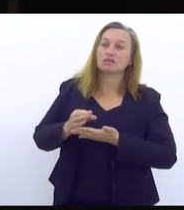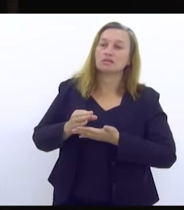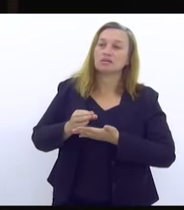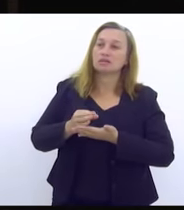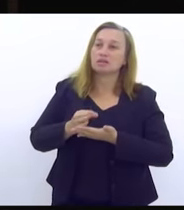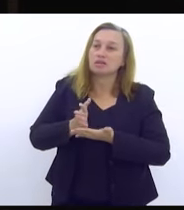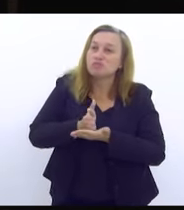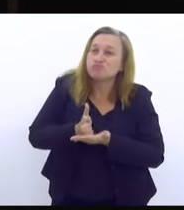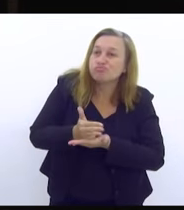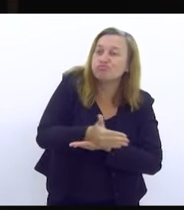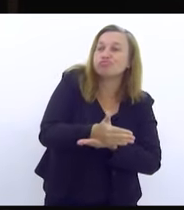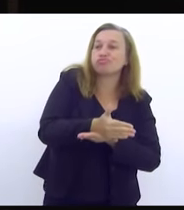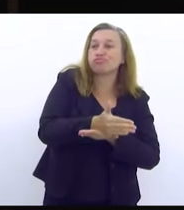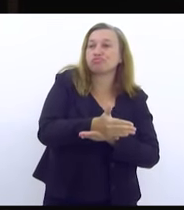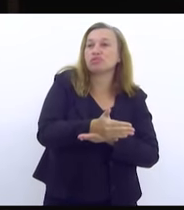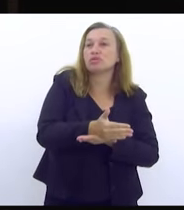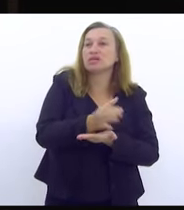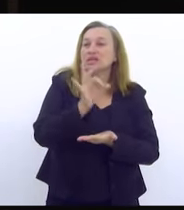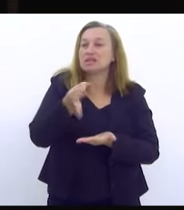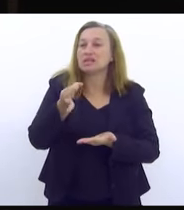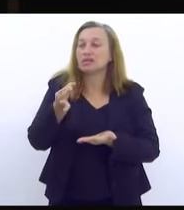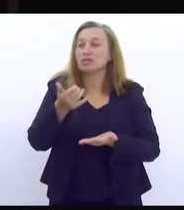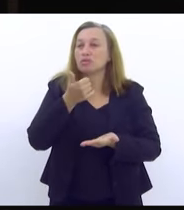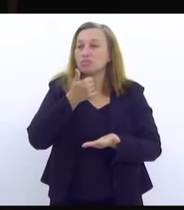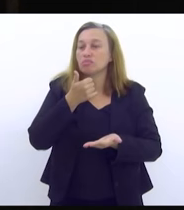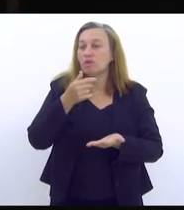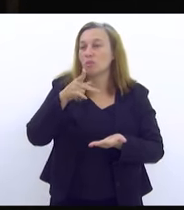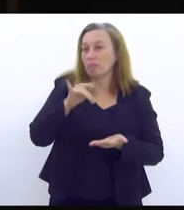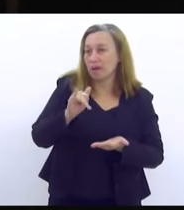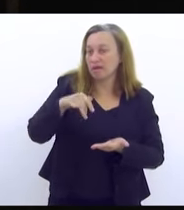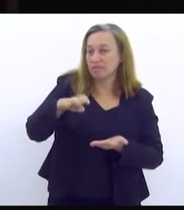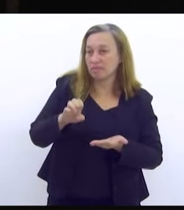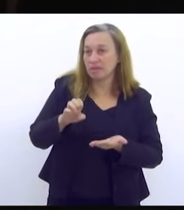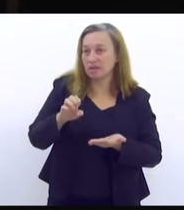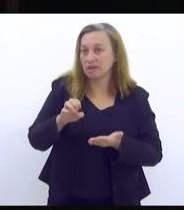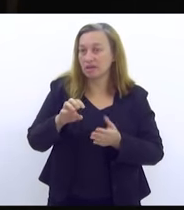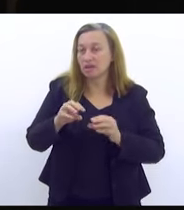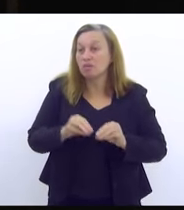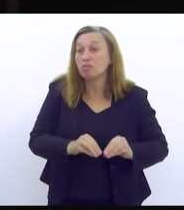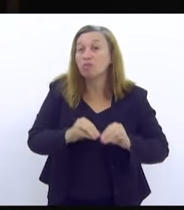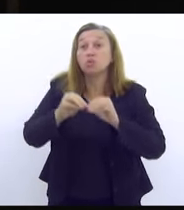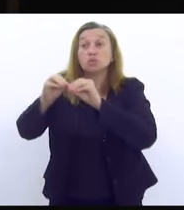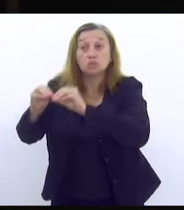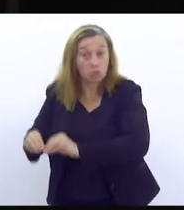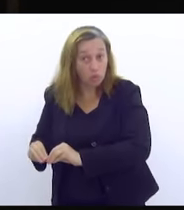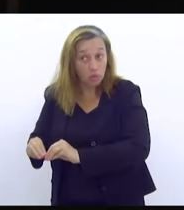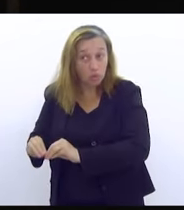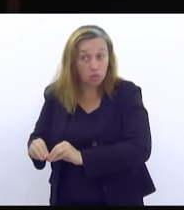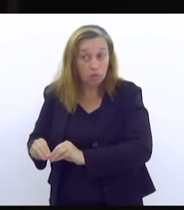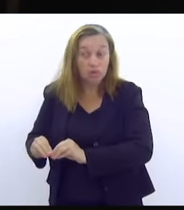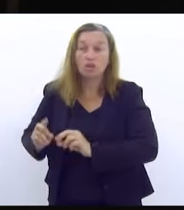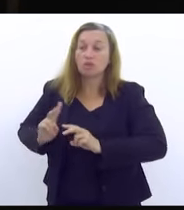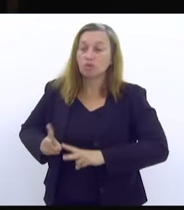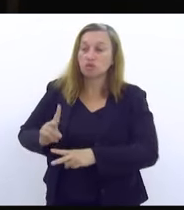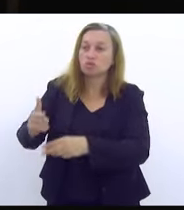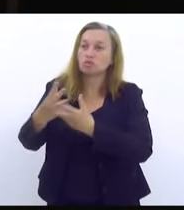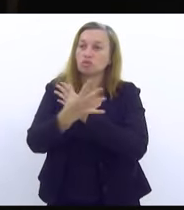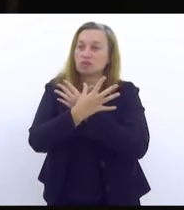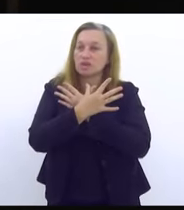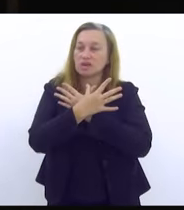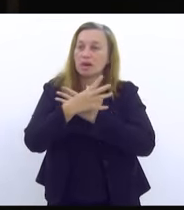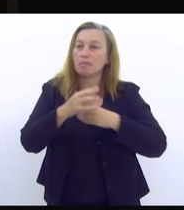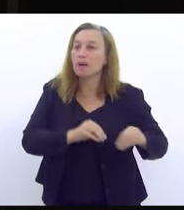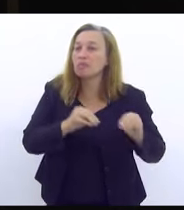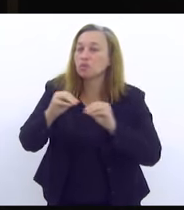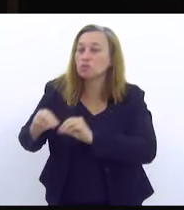mundo, foi justamente quando meus pais mudaram de sede, né, mudaram, a gente continuou na Universal, mas nós mudamos